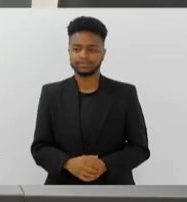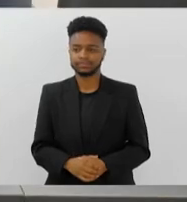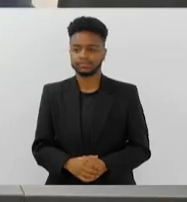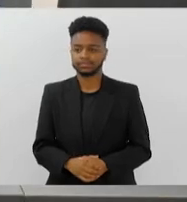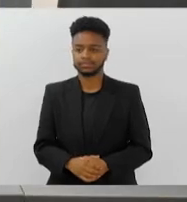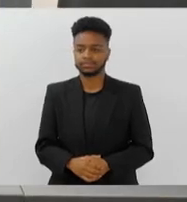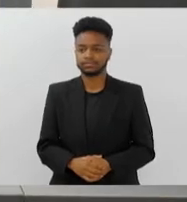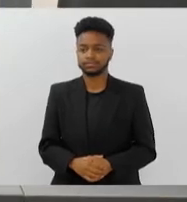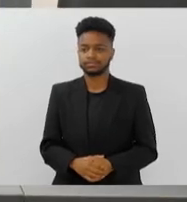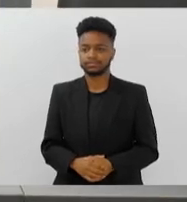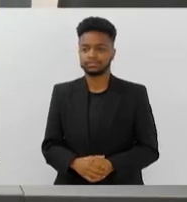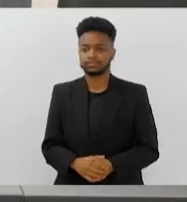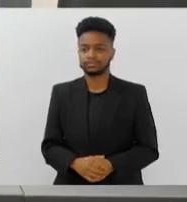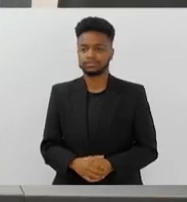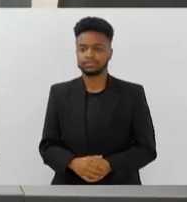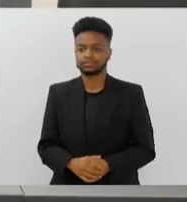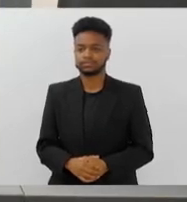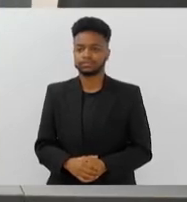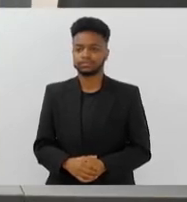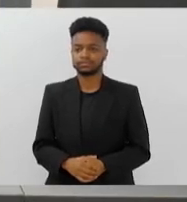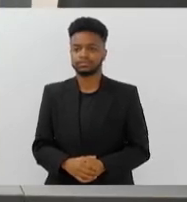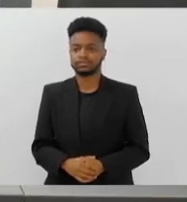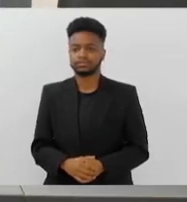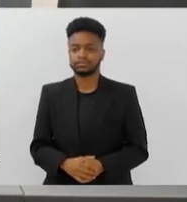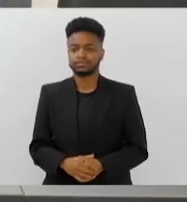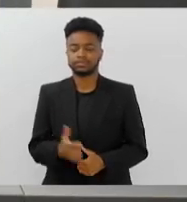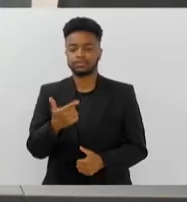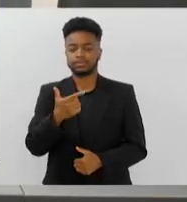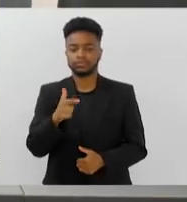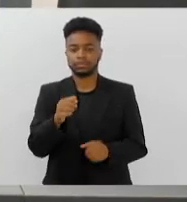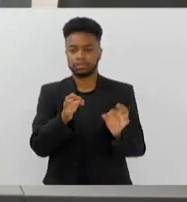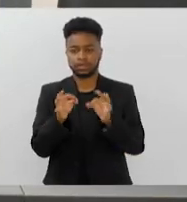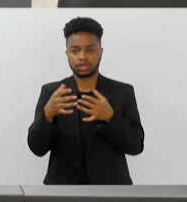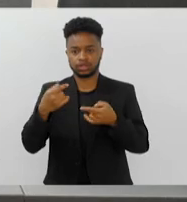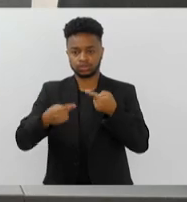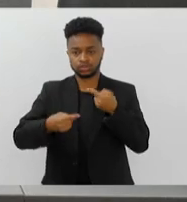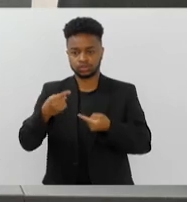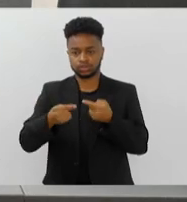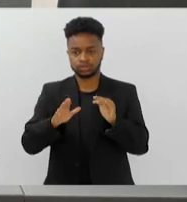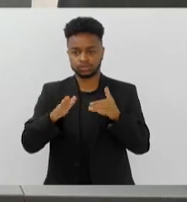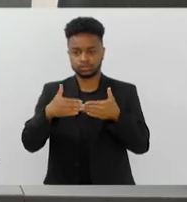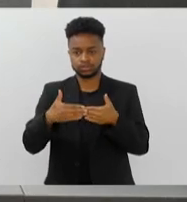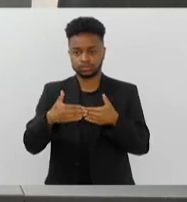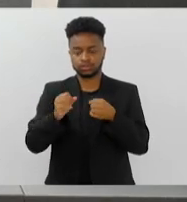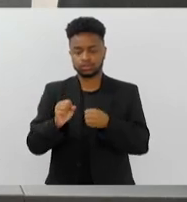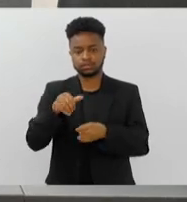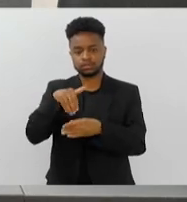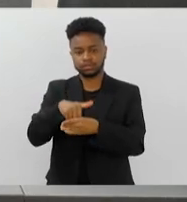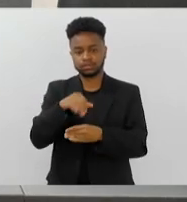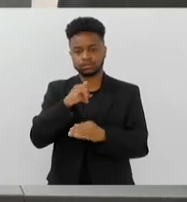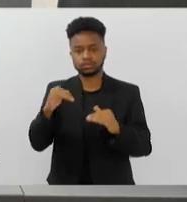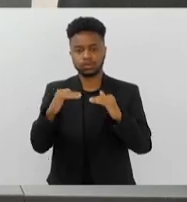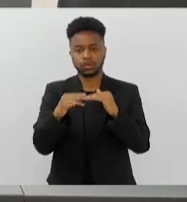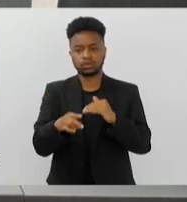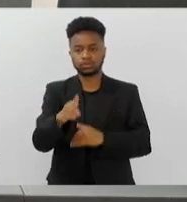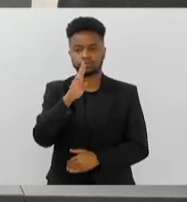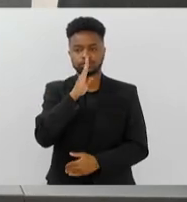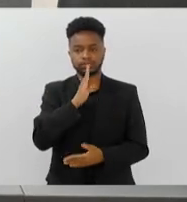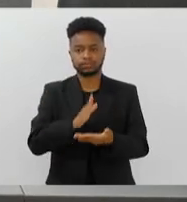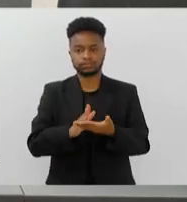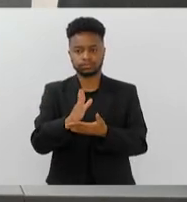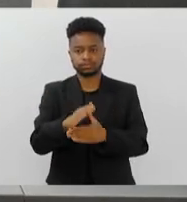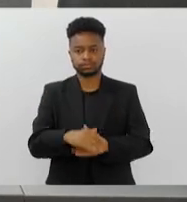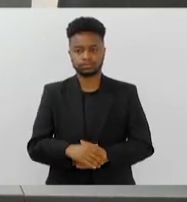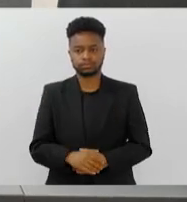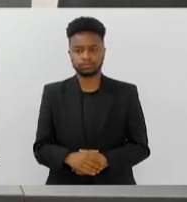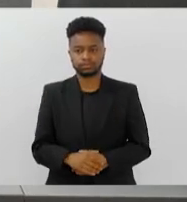Qual é teu signo, hein? Não havendo quem queira discutir, encerrada a discussão. Em votação, senhores que aprovam, permaneçam como estão,